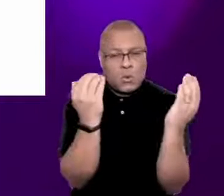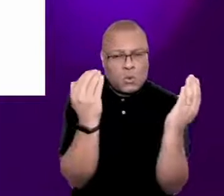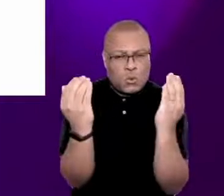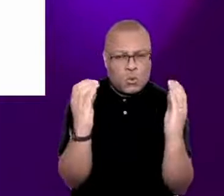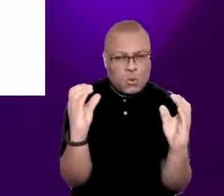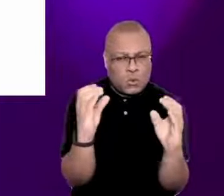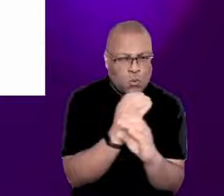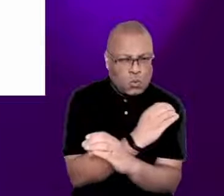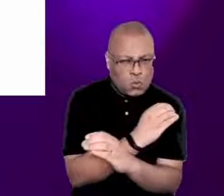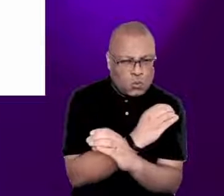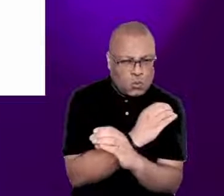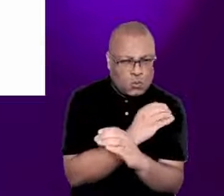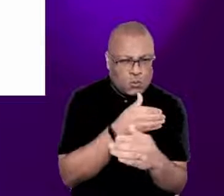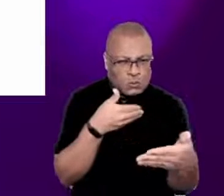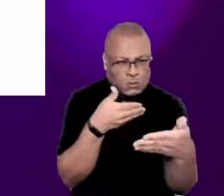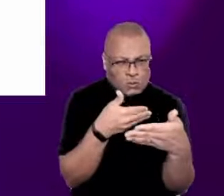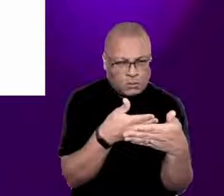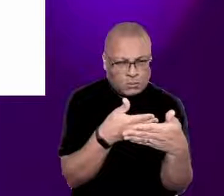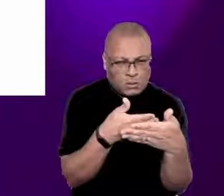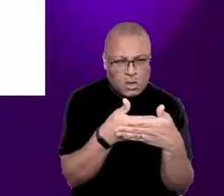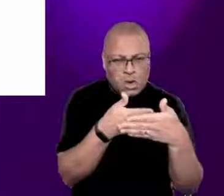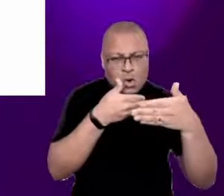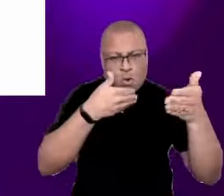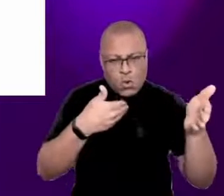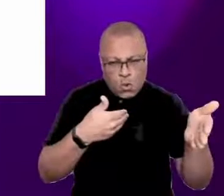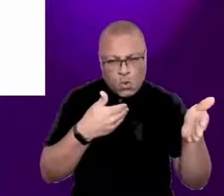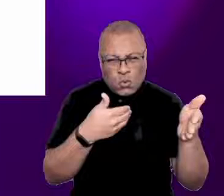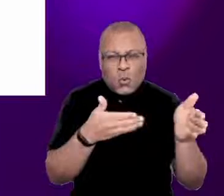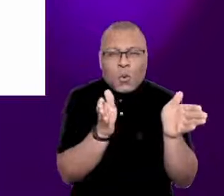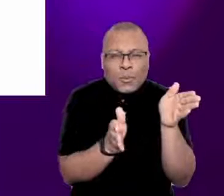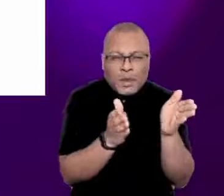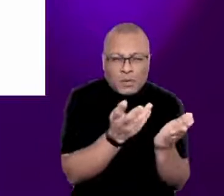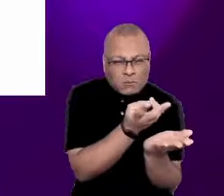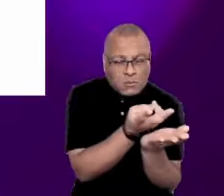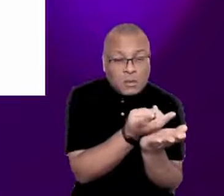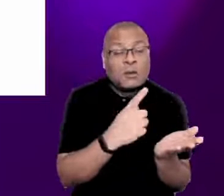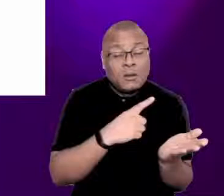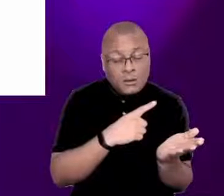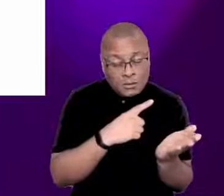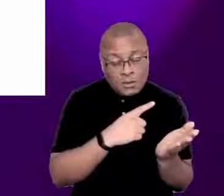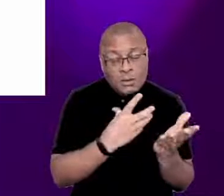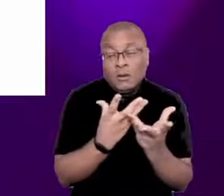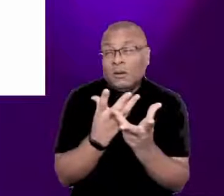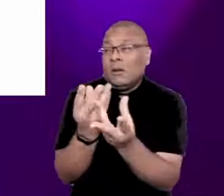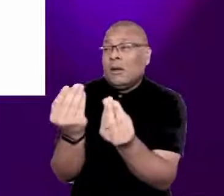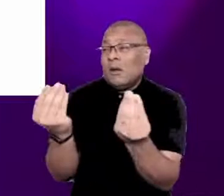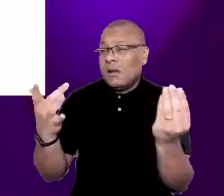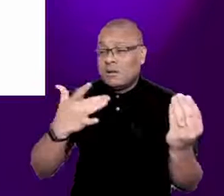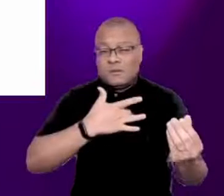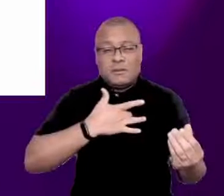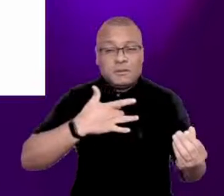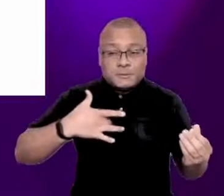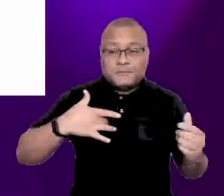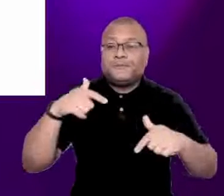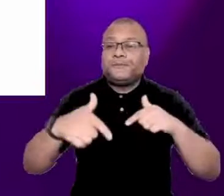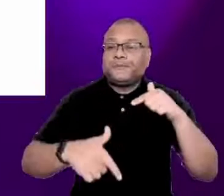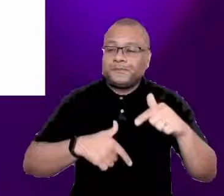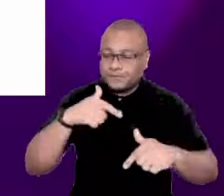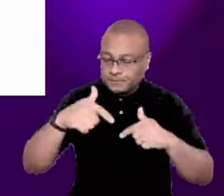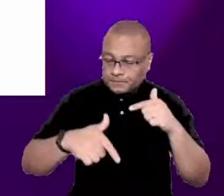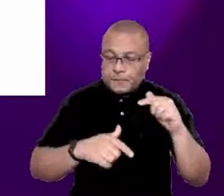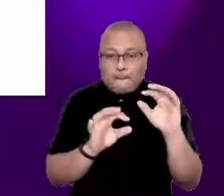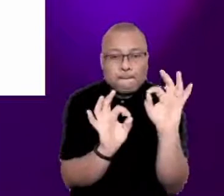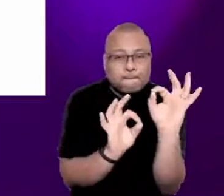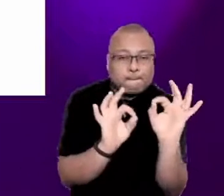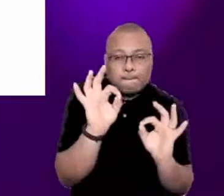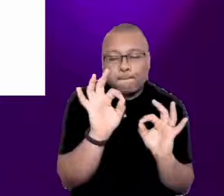longo prazo, mas também tem muitos sistemas de saúde que estão trabalhando,